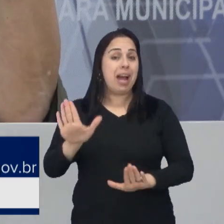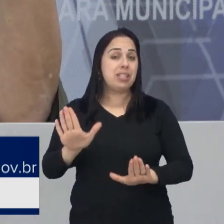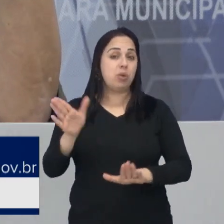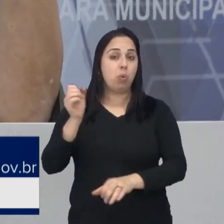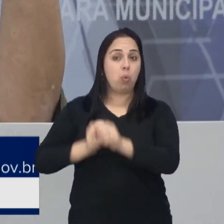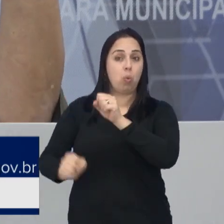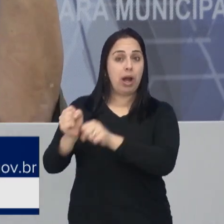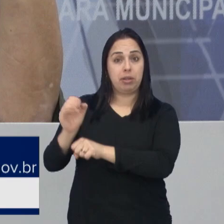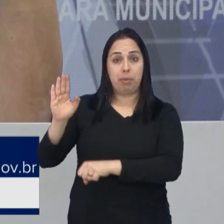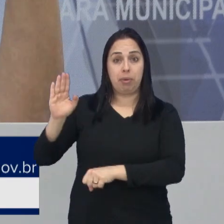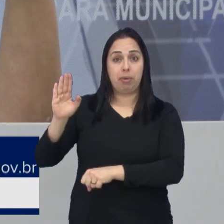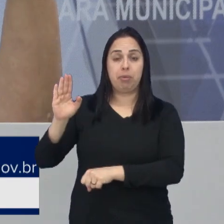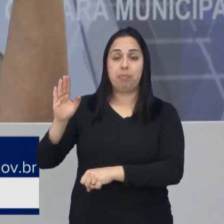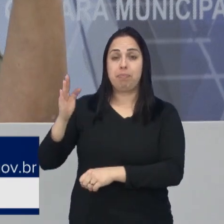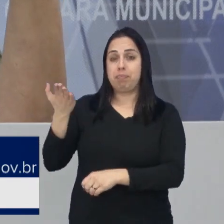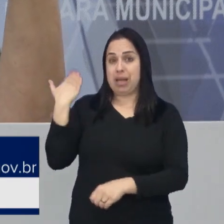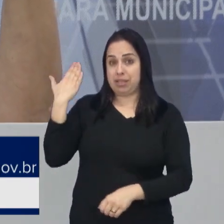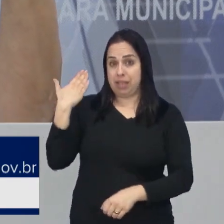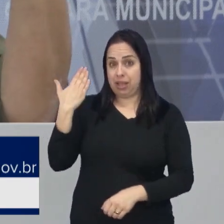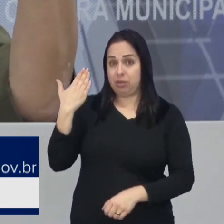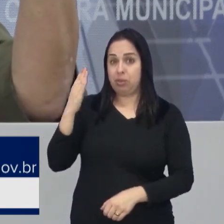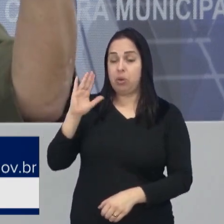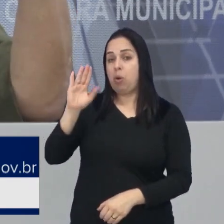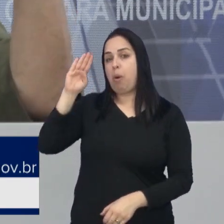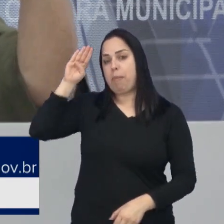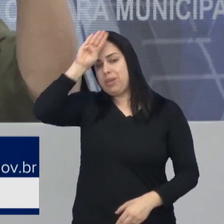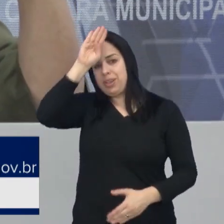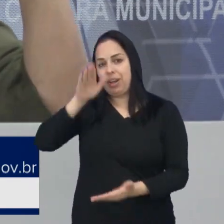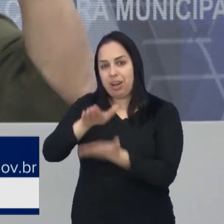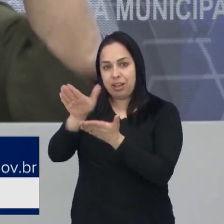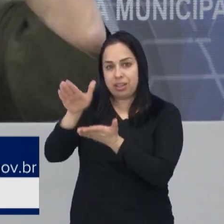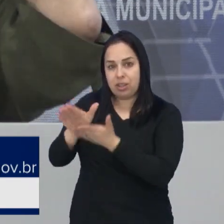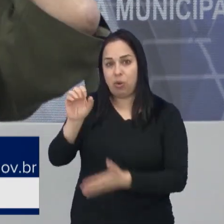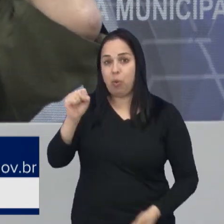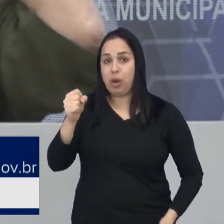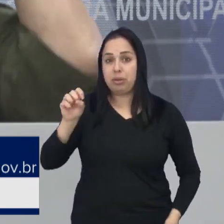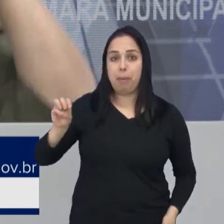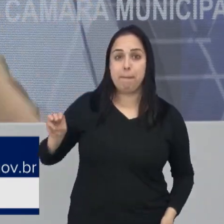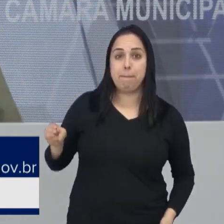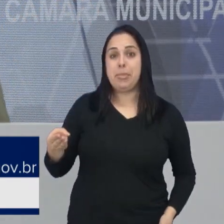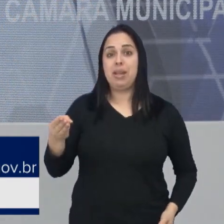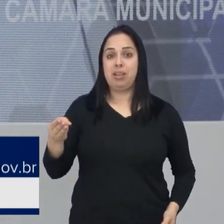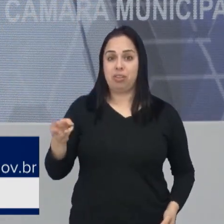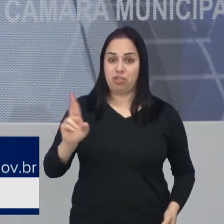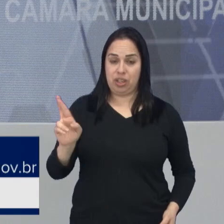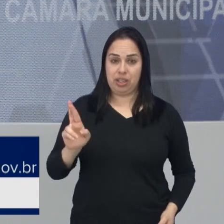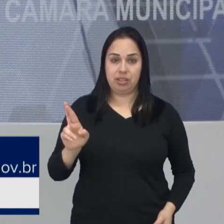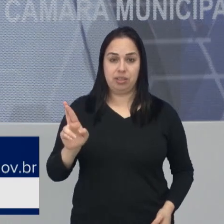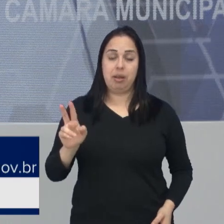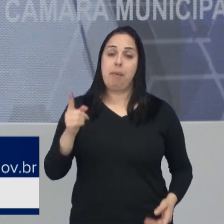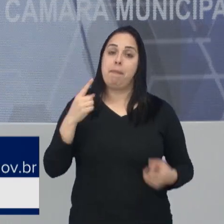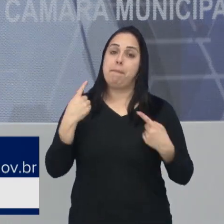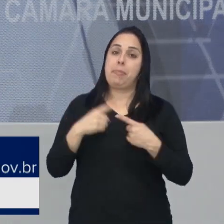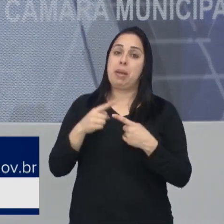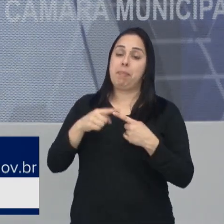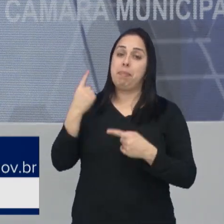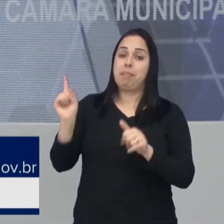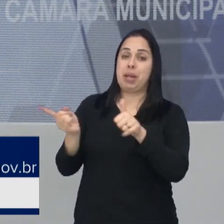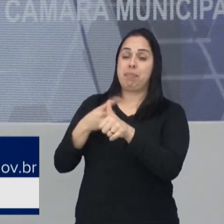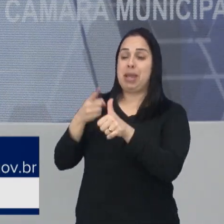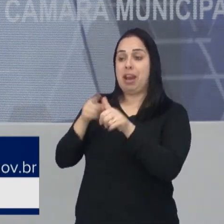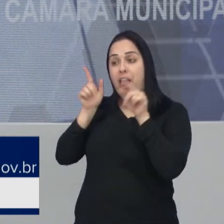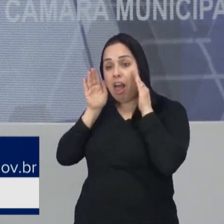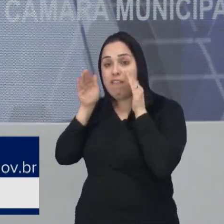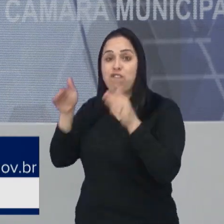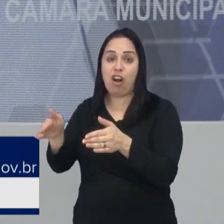gastou 8.400.000. Então, o vereador olha primeiro lá atrás, para depois reclamar aqui e